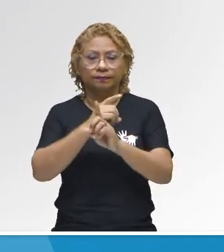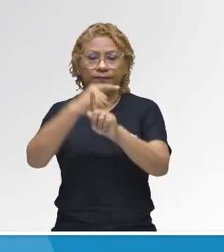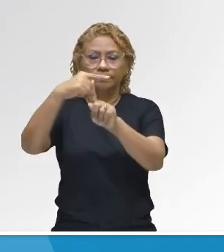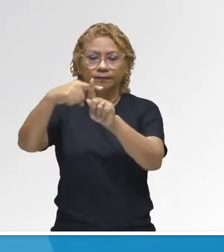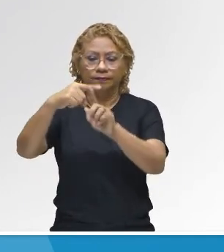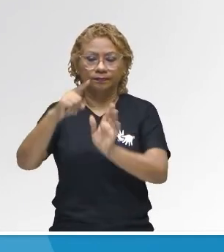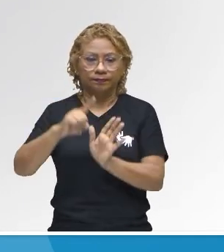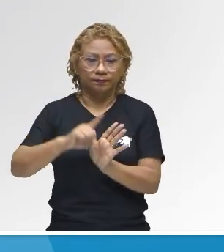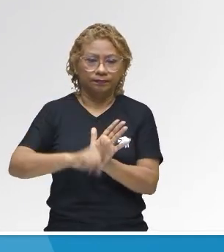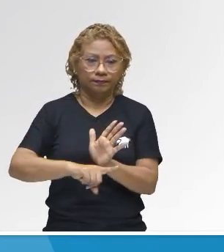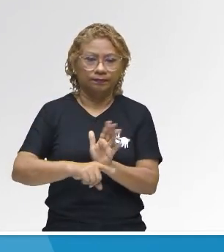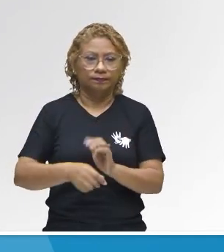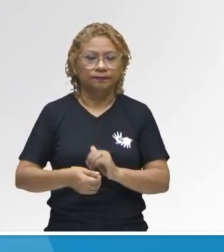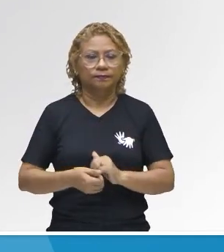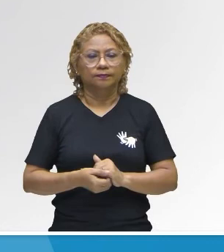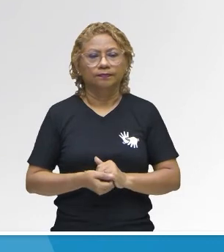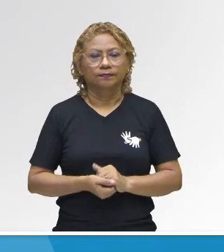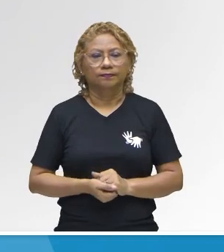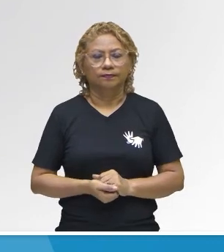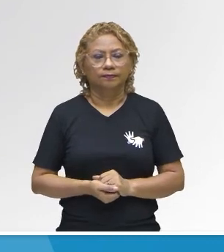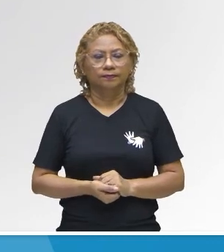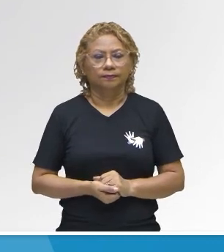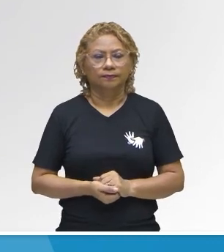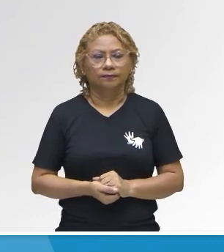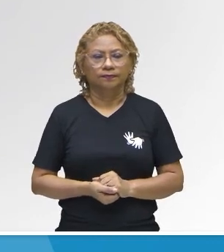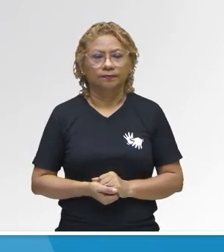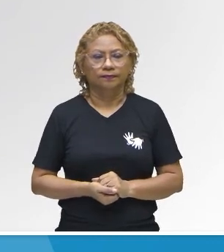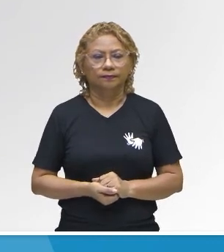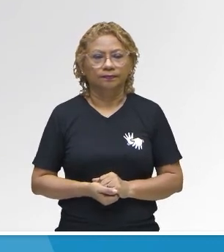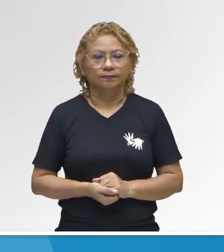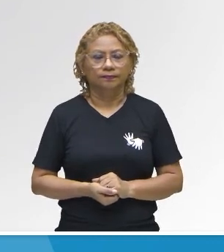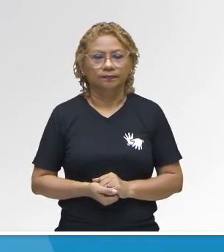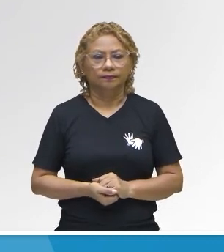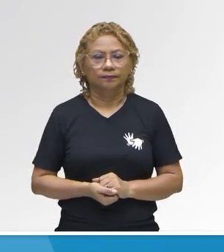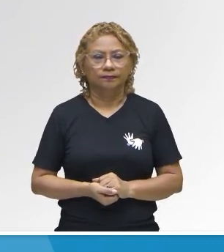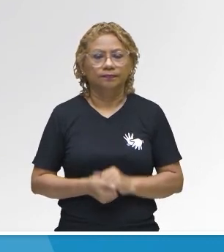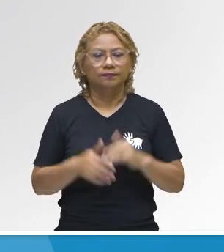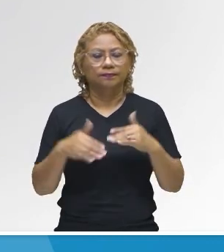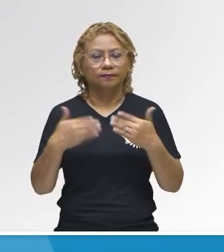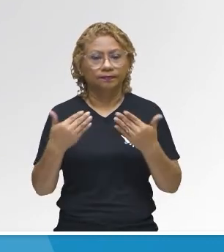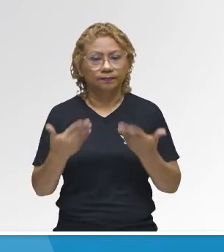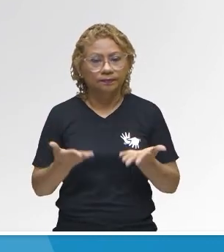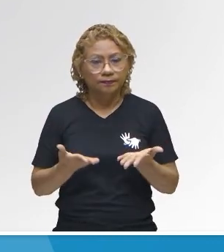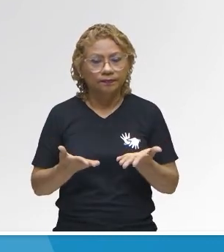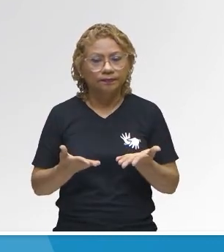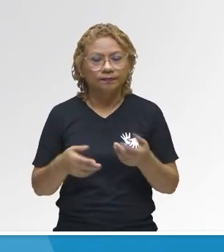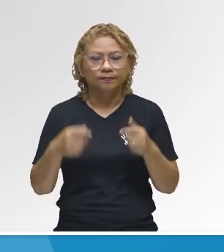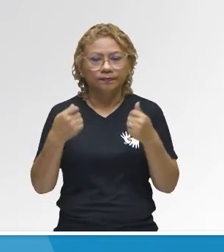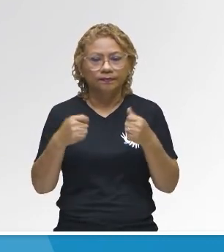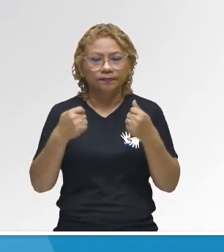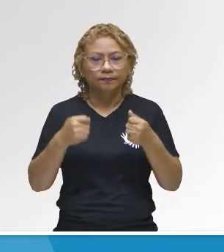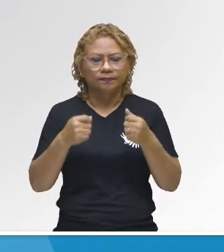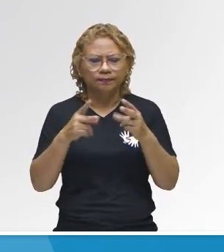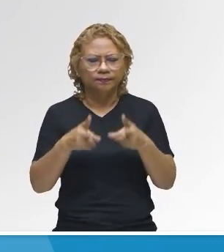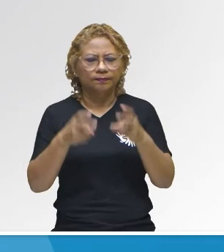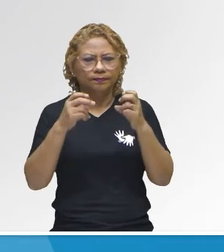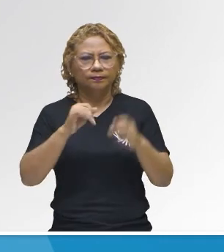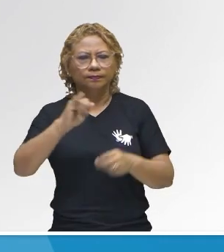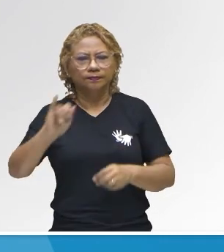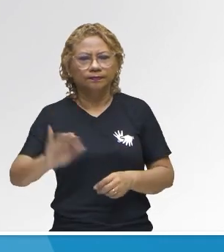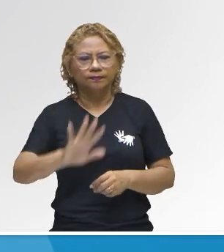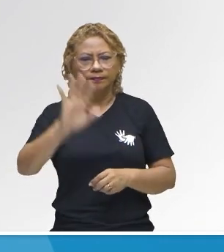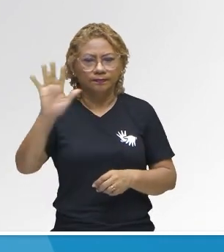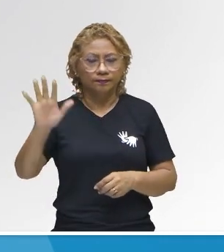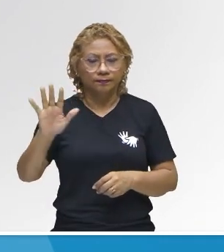qualquer valor negativo aqui para baixo. Então, por isso, a imagem da